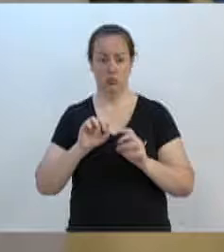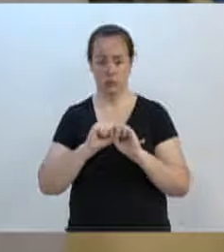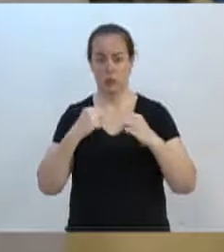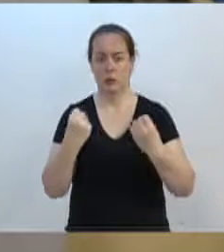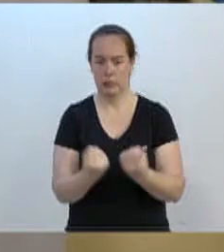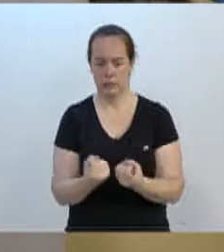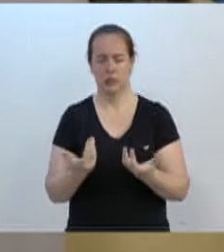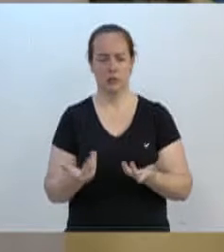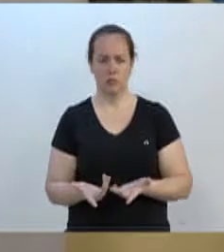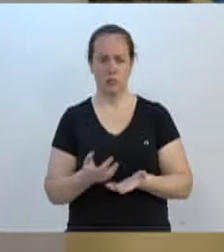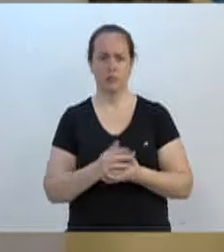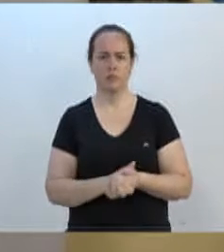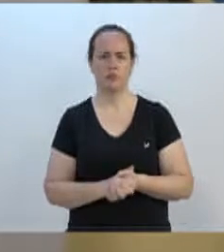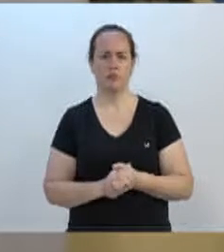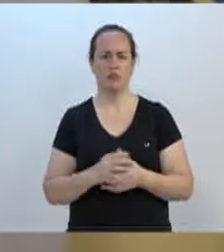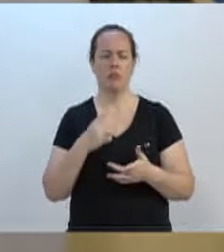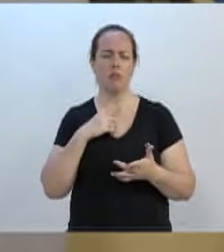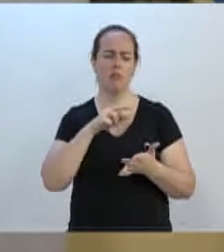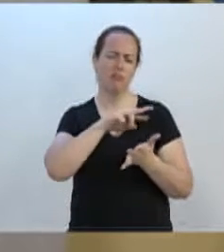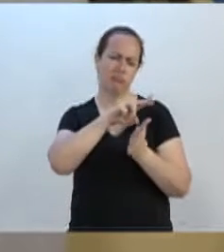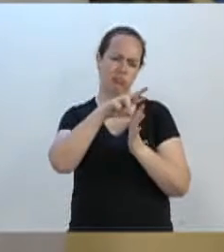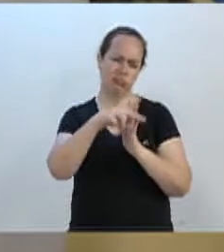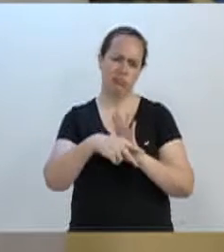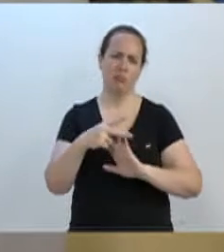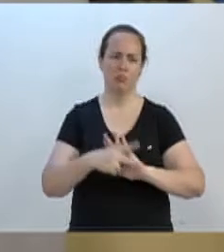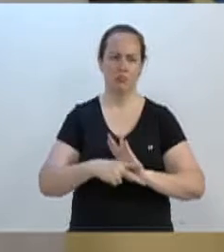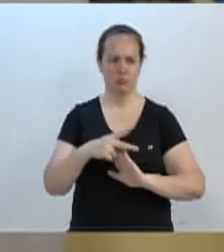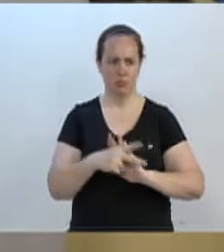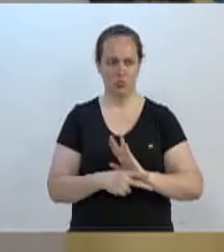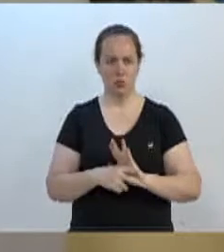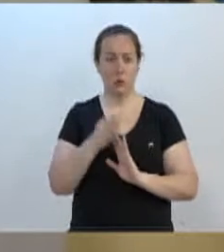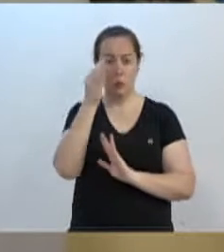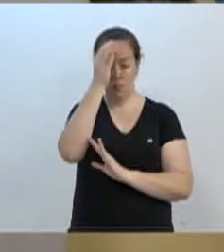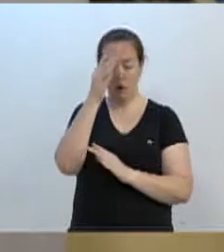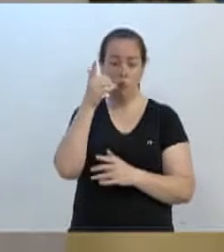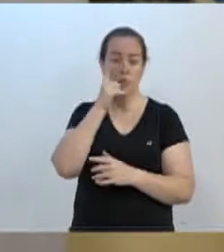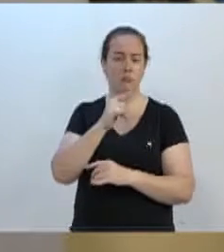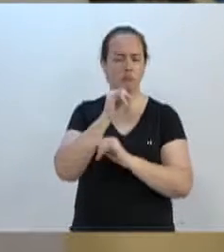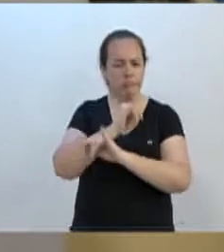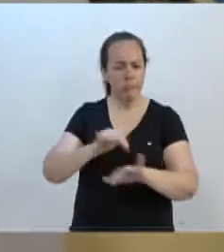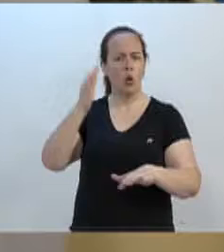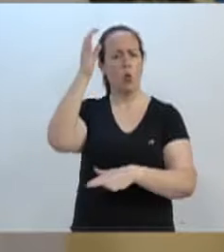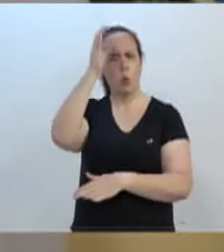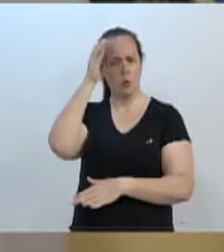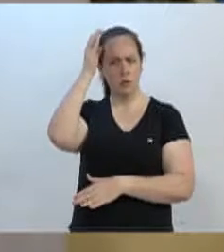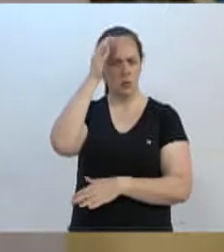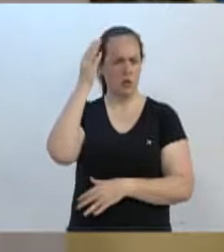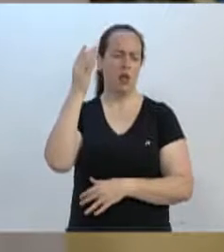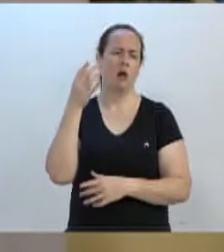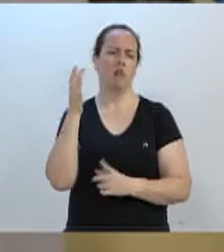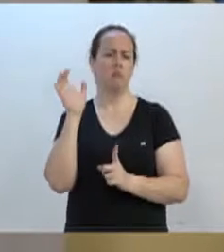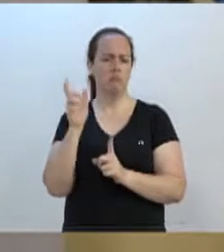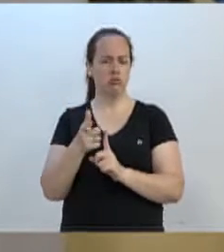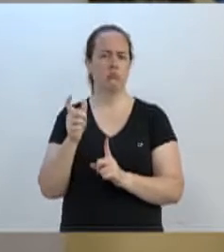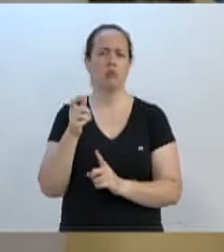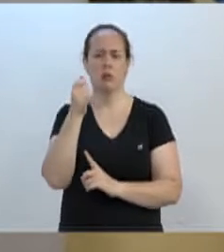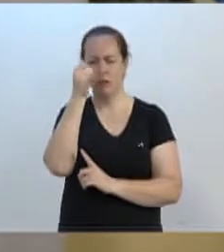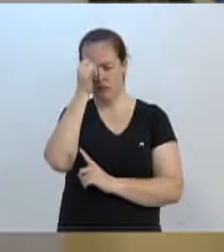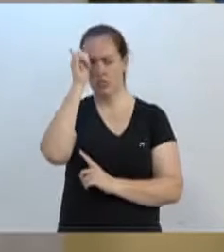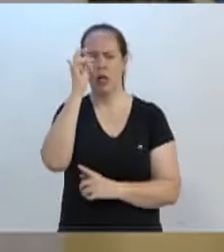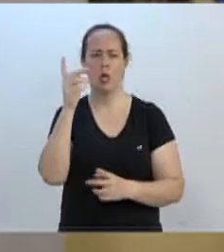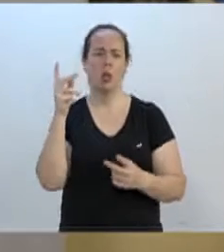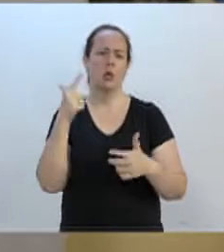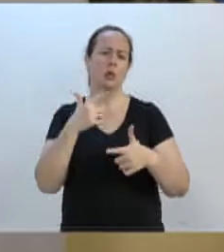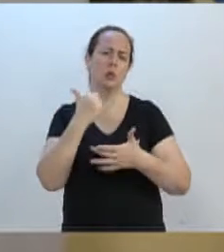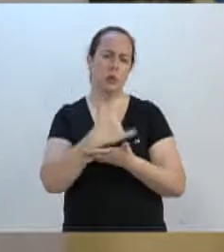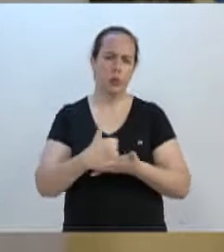sociedade. E temos vários projetos de conscientização, de combate às drogas, à violência